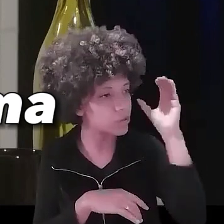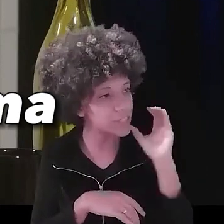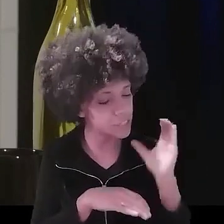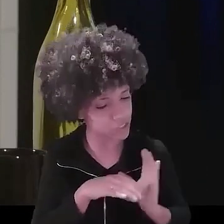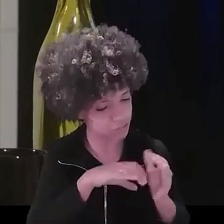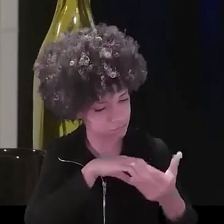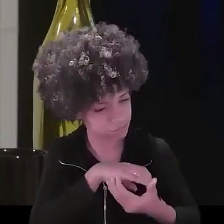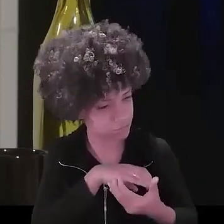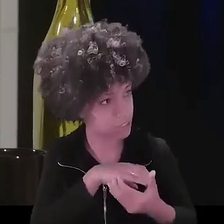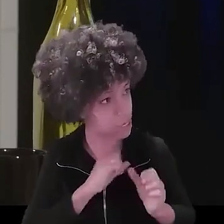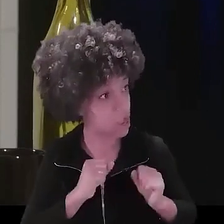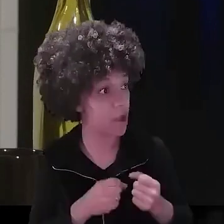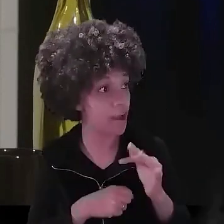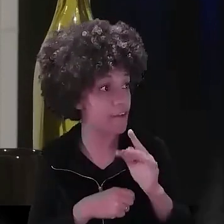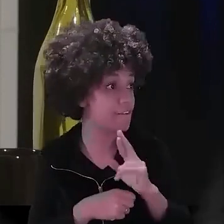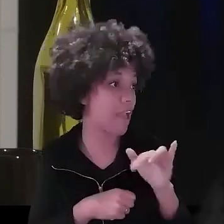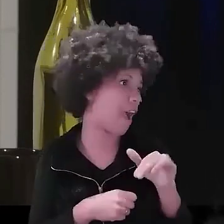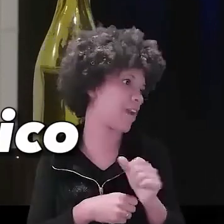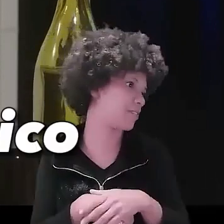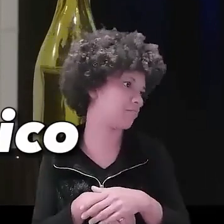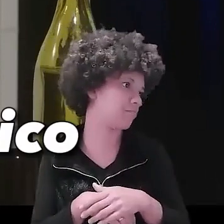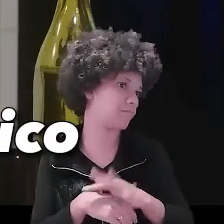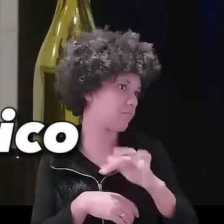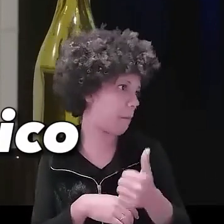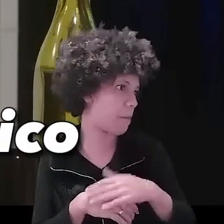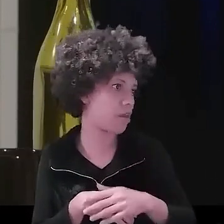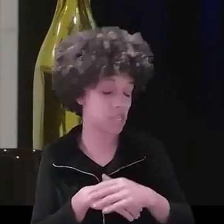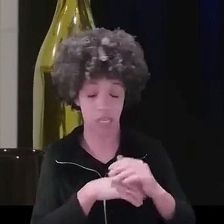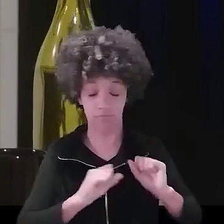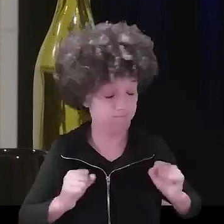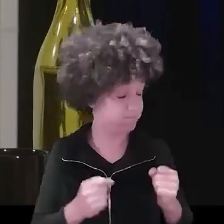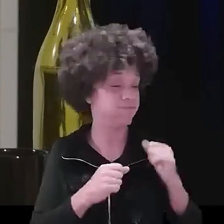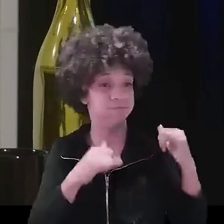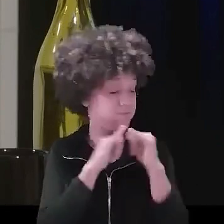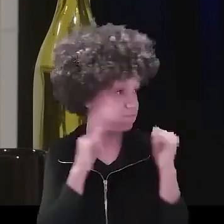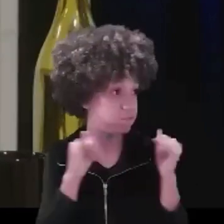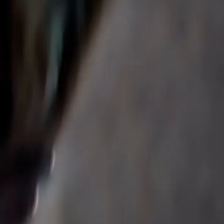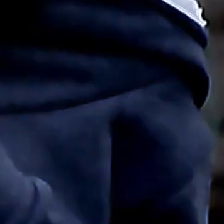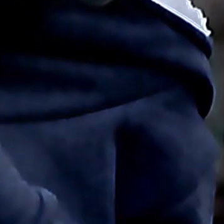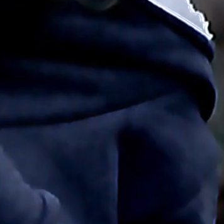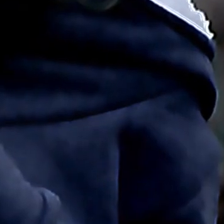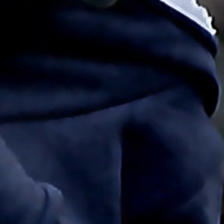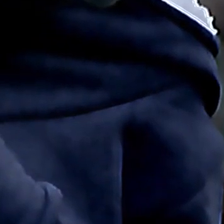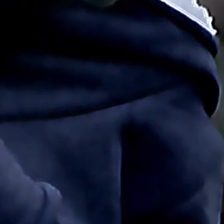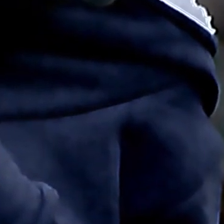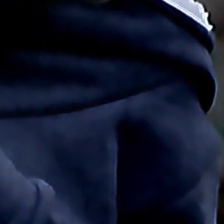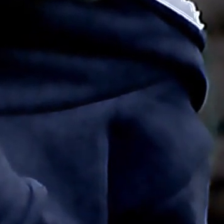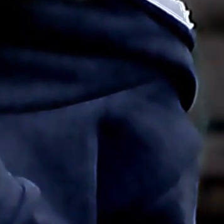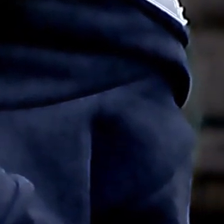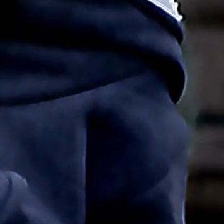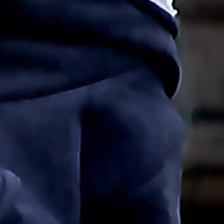uma região tinindo, cara, uma Ferrari, que é o sistema dopaminérgico. Então o adolescente ama